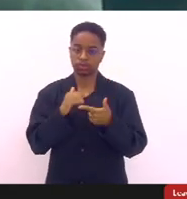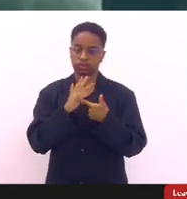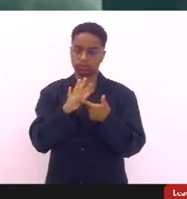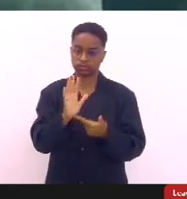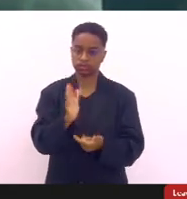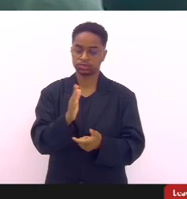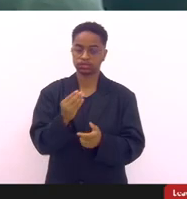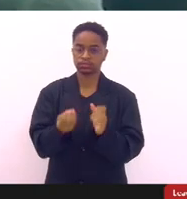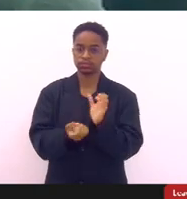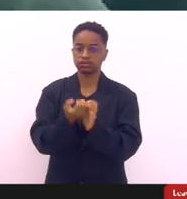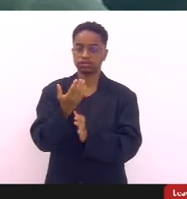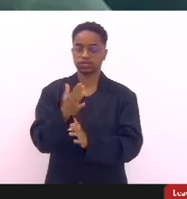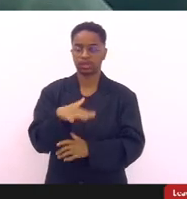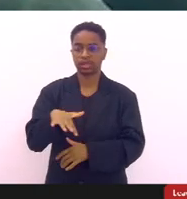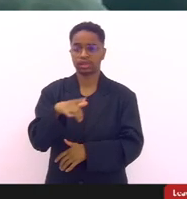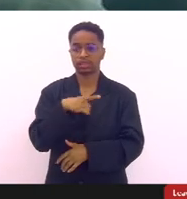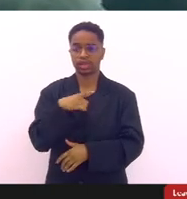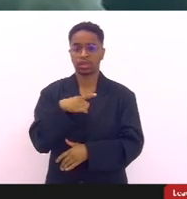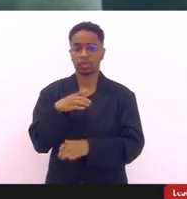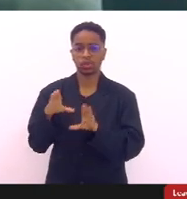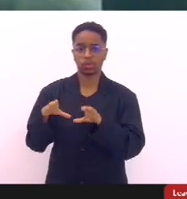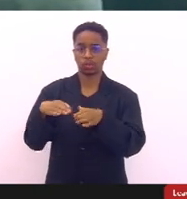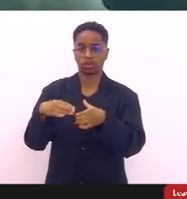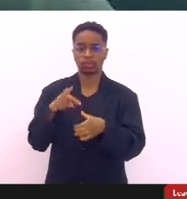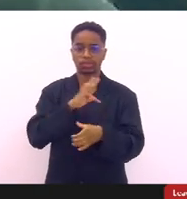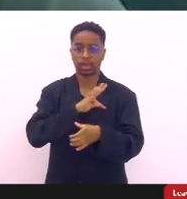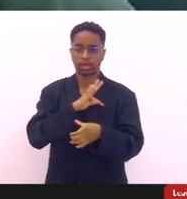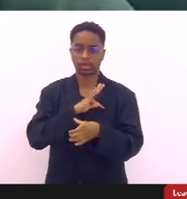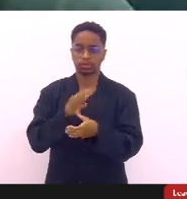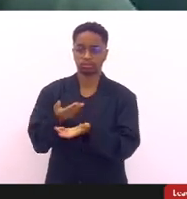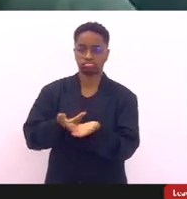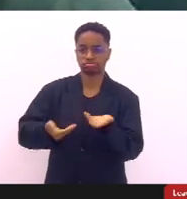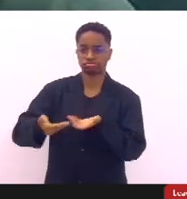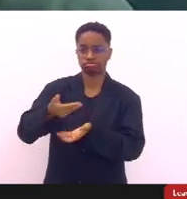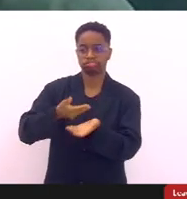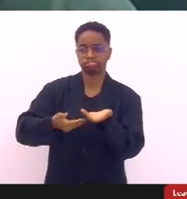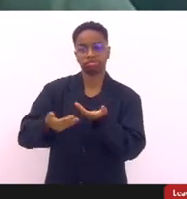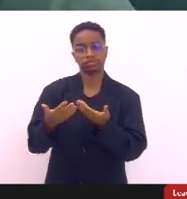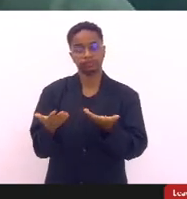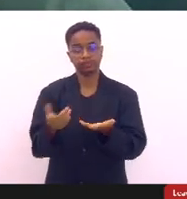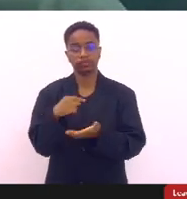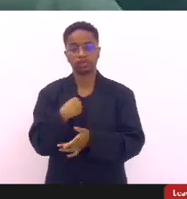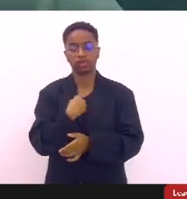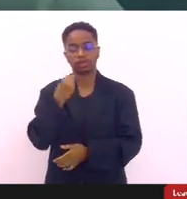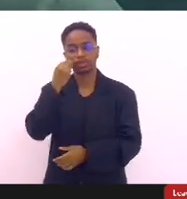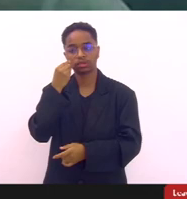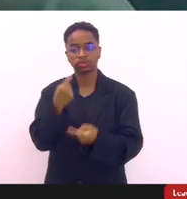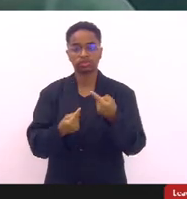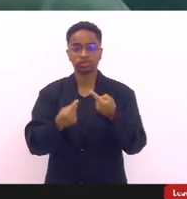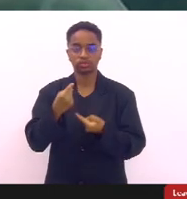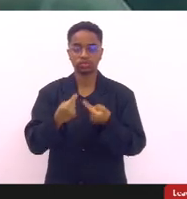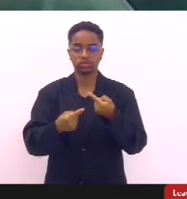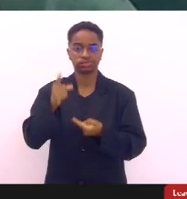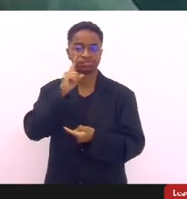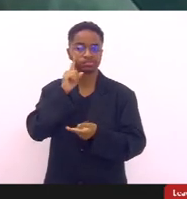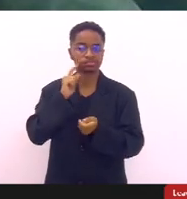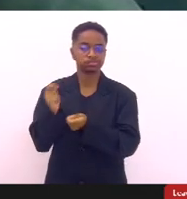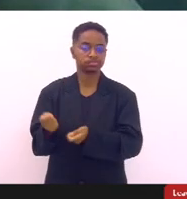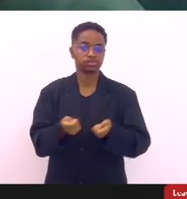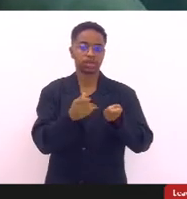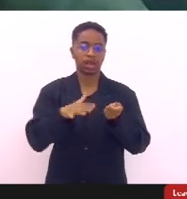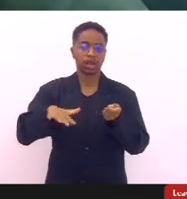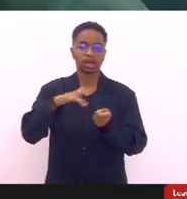uma instância de suporte, é um comitê técnico intersetorial, que aí é para a gente discutir o dia a dia da